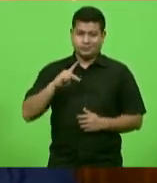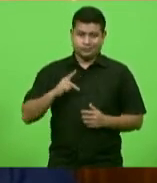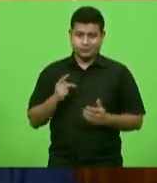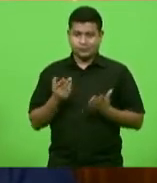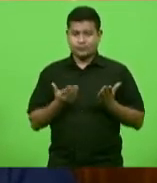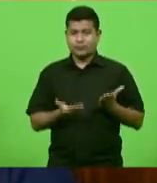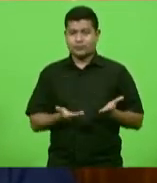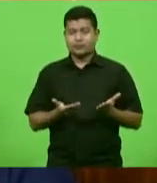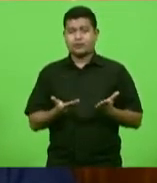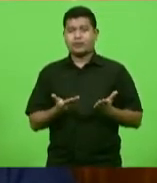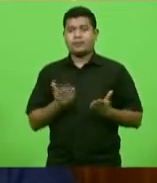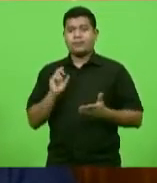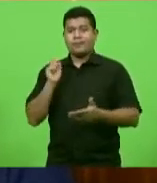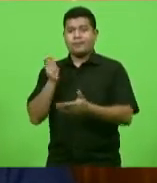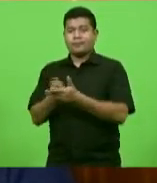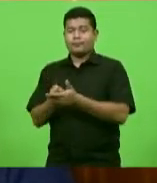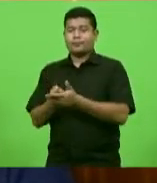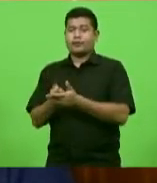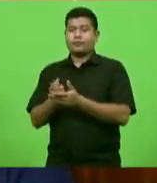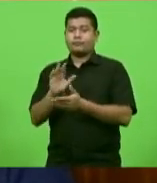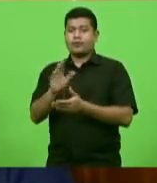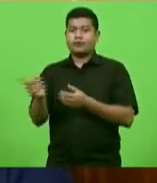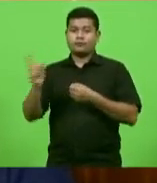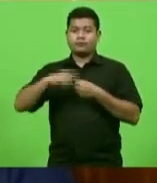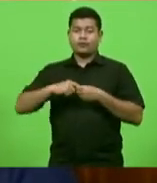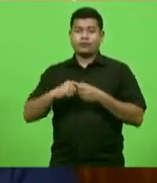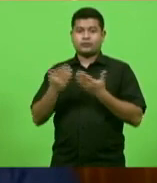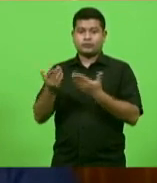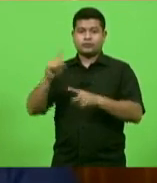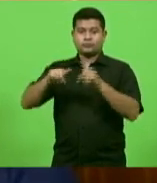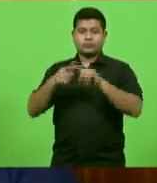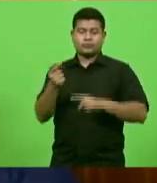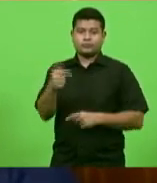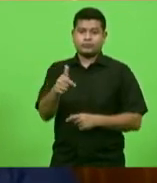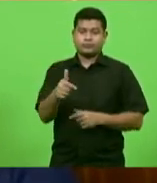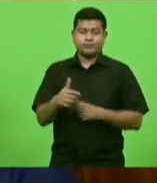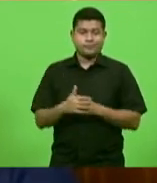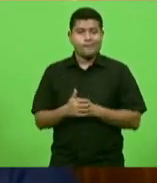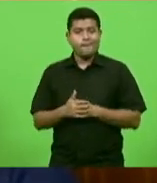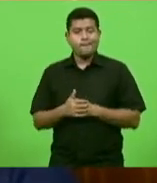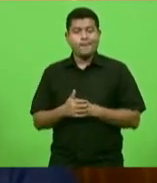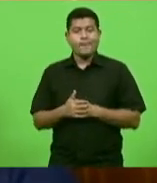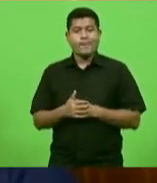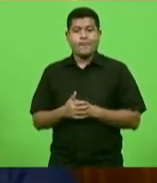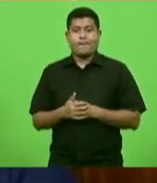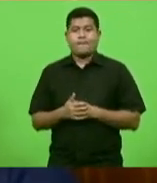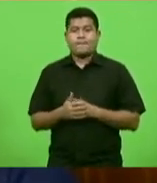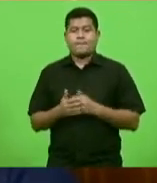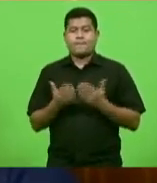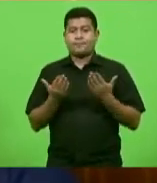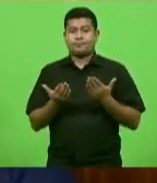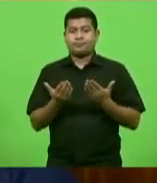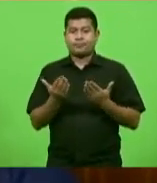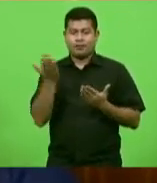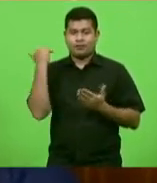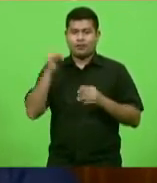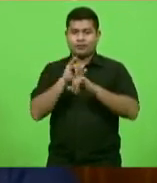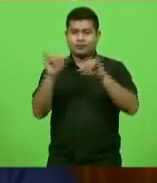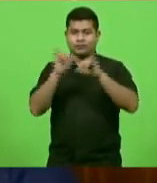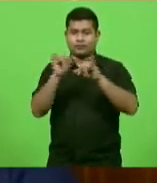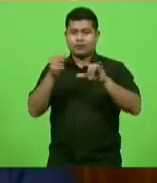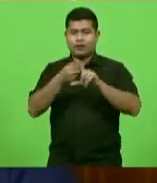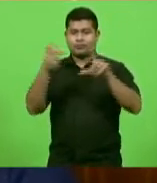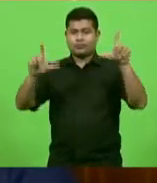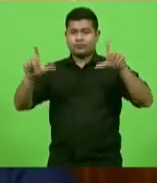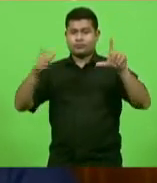em respiradores úteis para a nossa população. De acordo com o divulgado pela imprensa à época, o